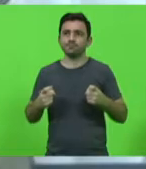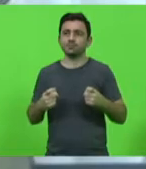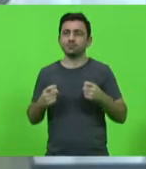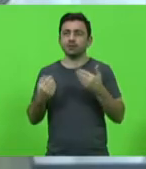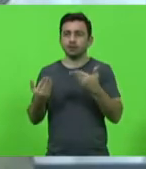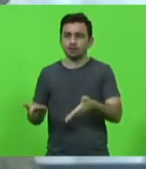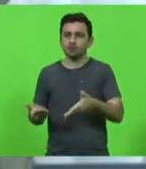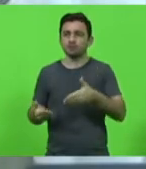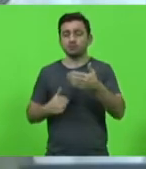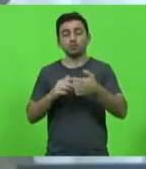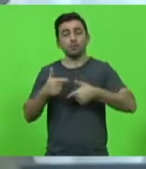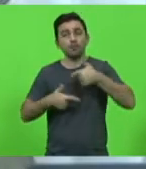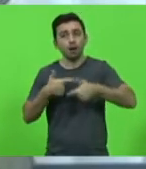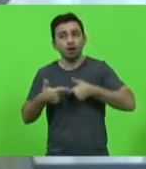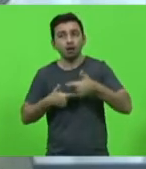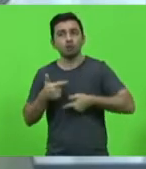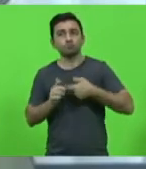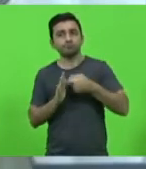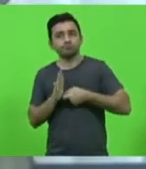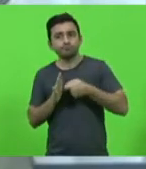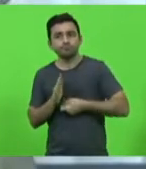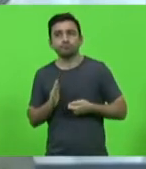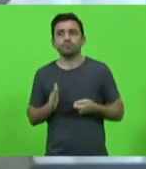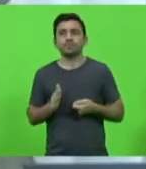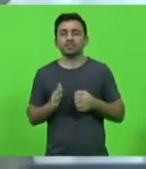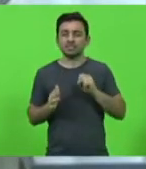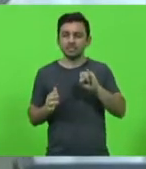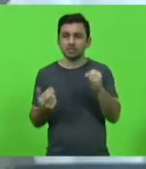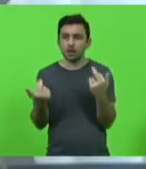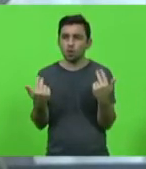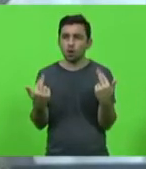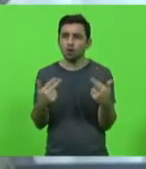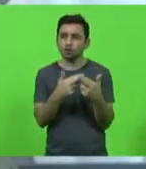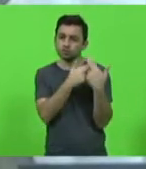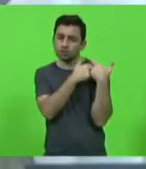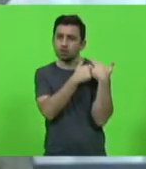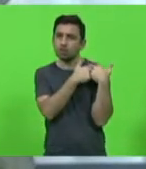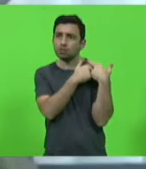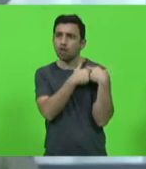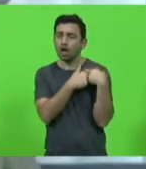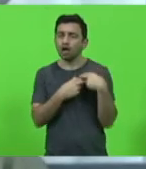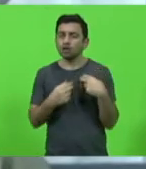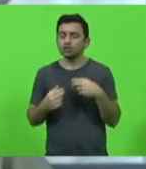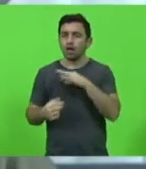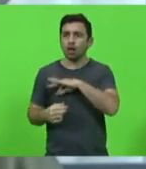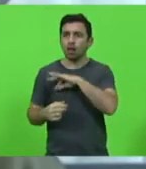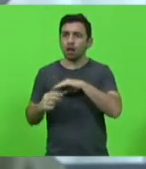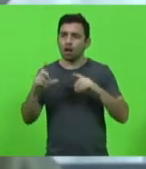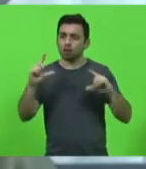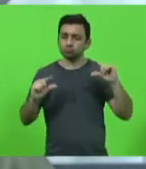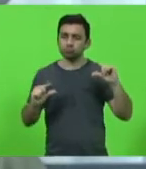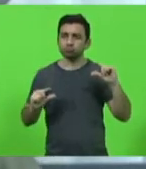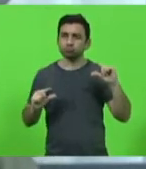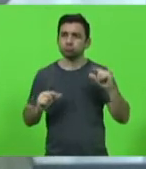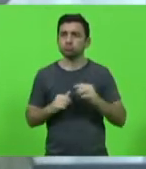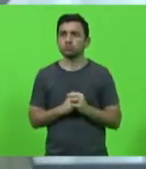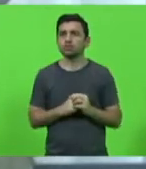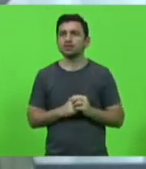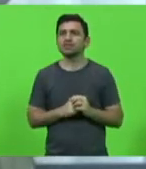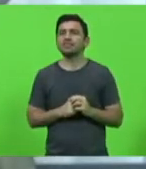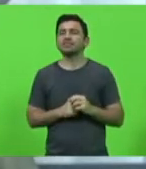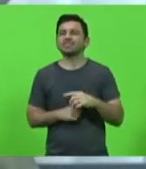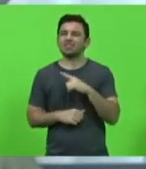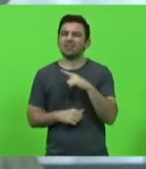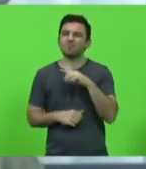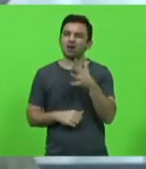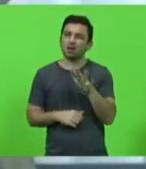do trabalho, quando você ocupa uma mesma função e ganha menos, né? Segundo dados do IBGE, nós temos aí, em